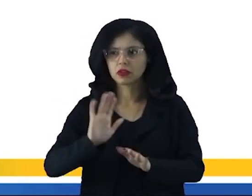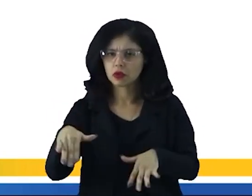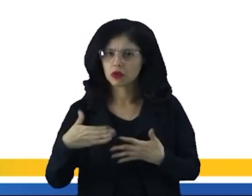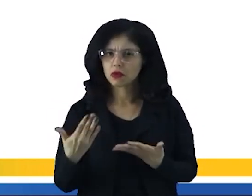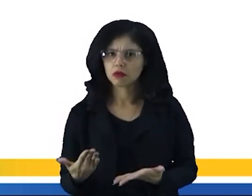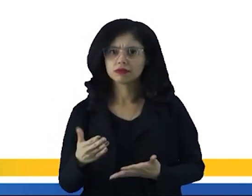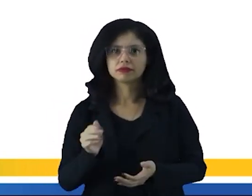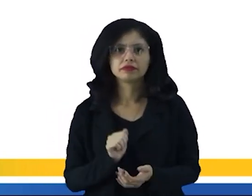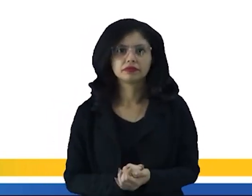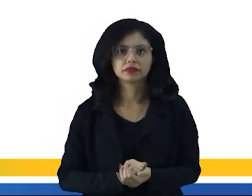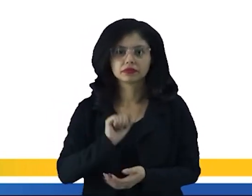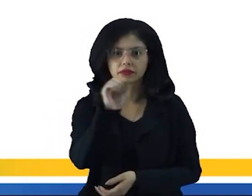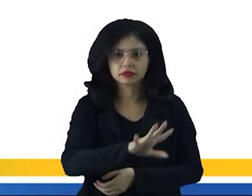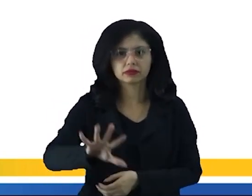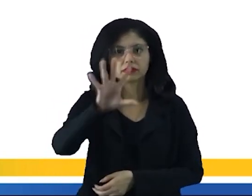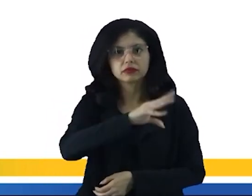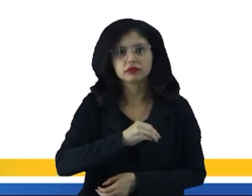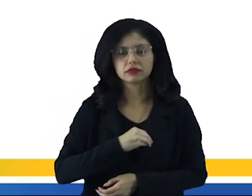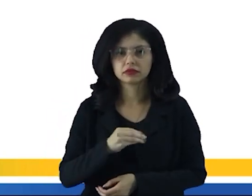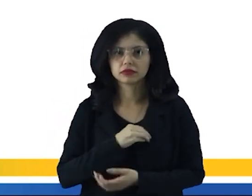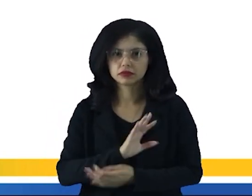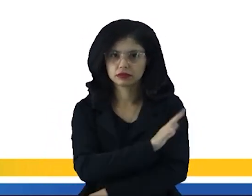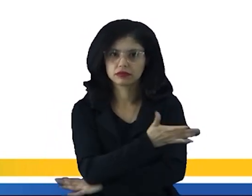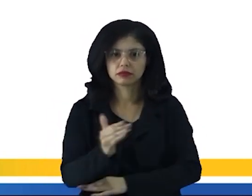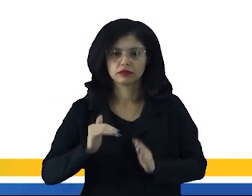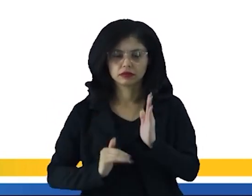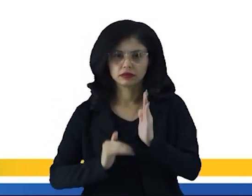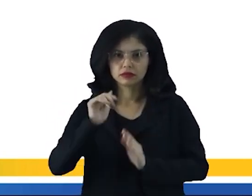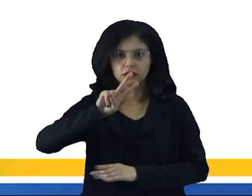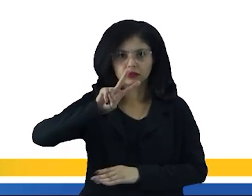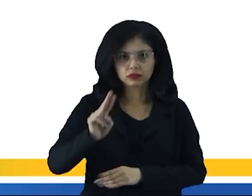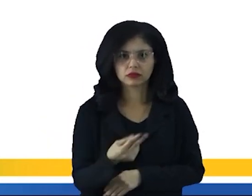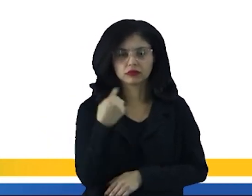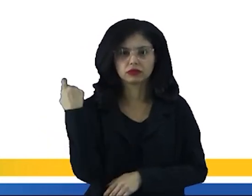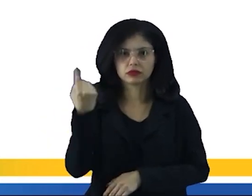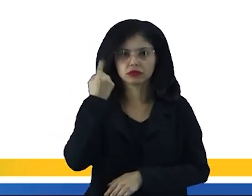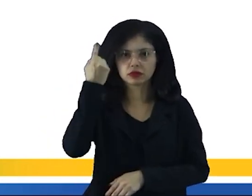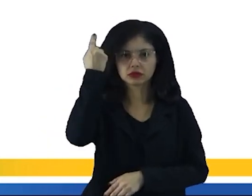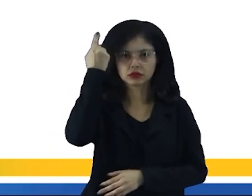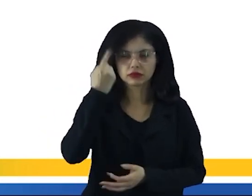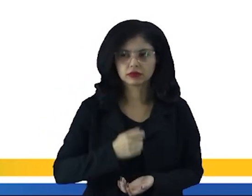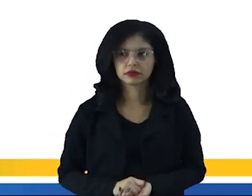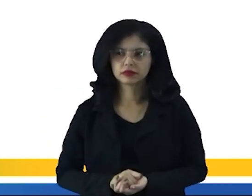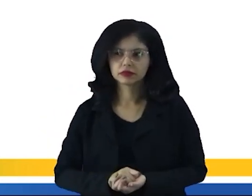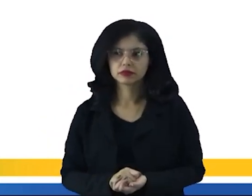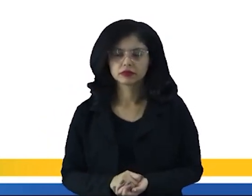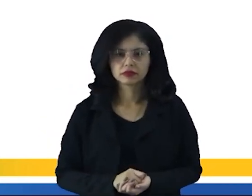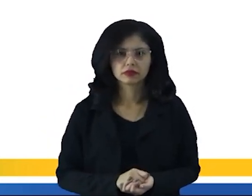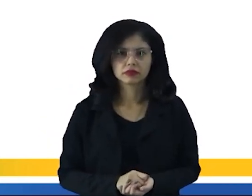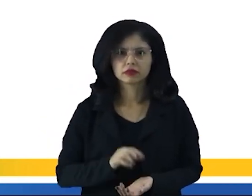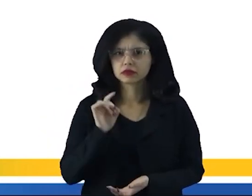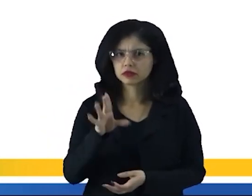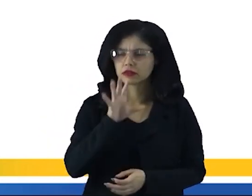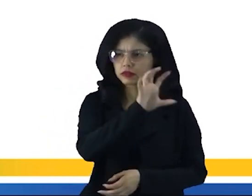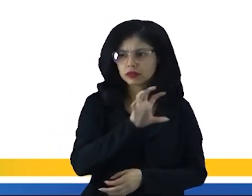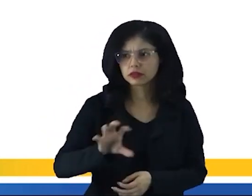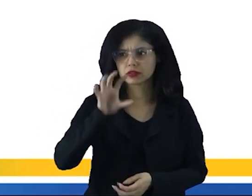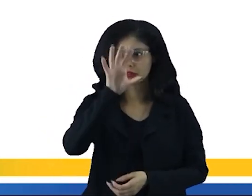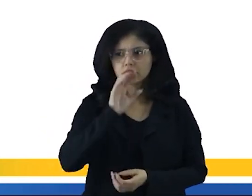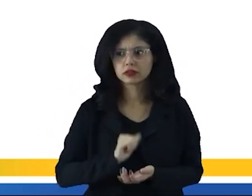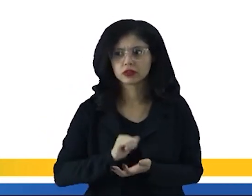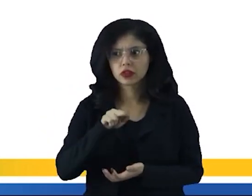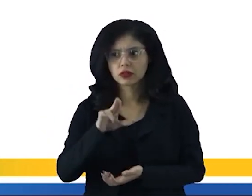bioma é esse. São típicas de áreas acima de 2.000 metros de altitude. São regiões com